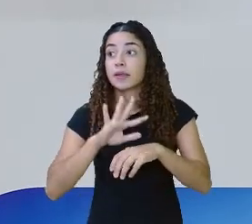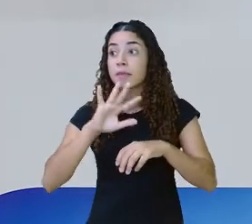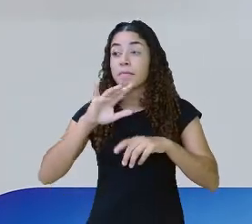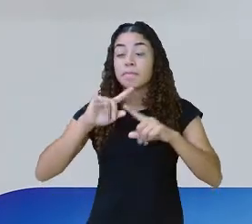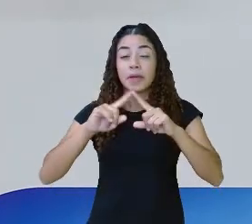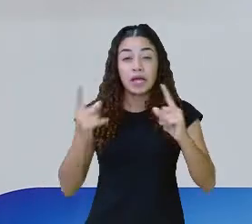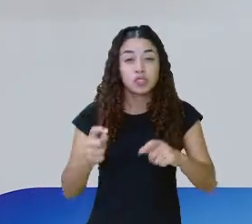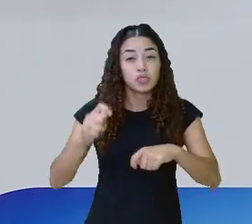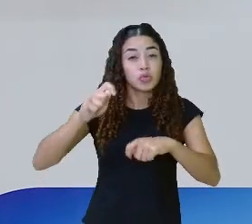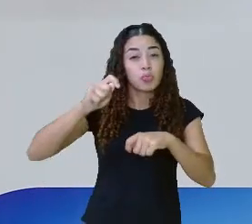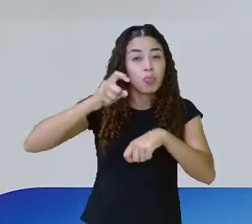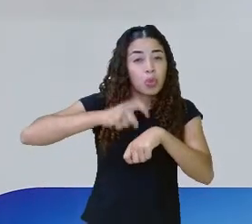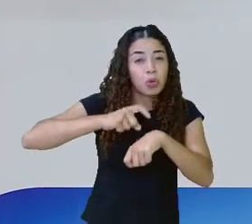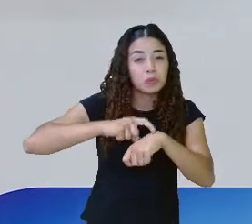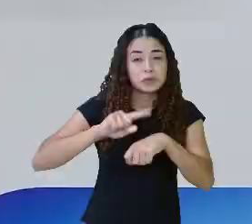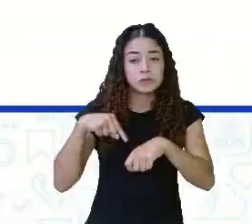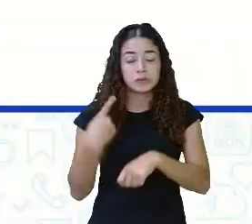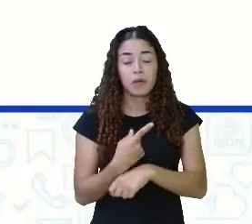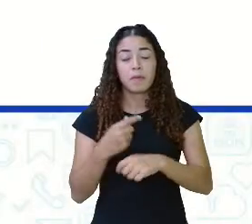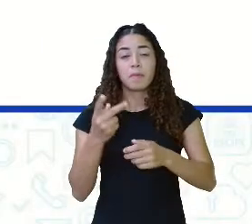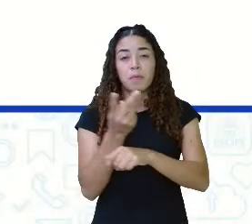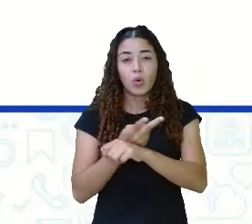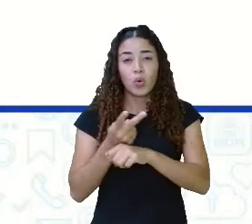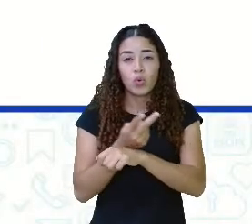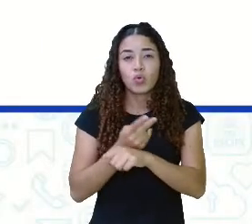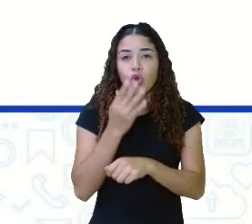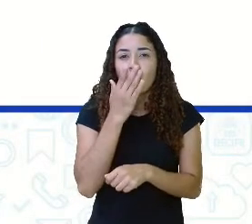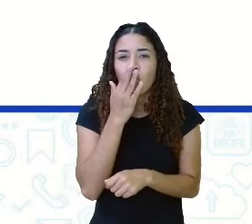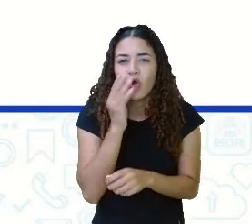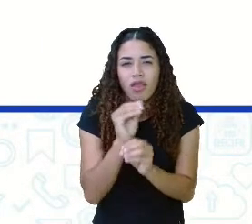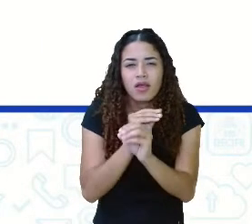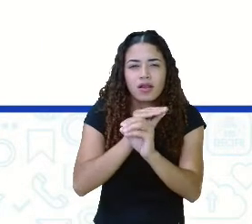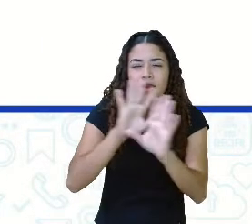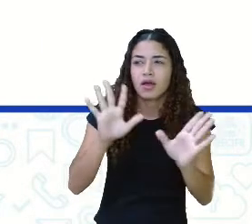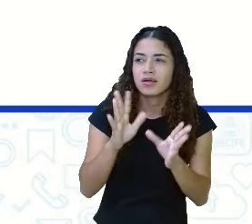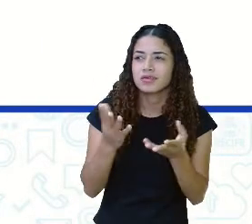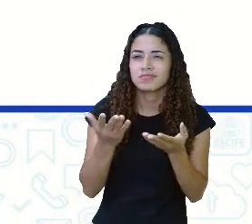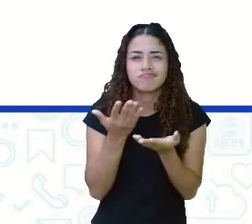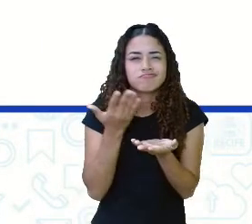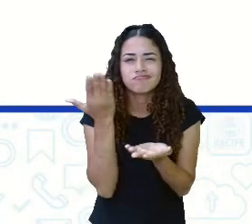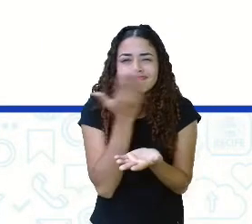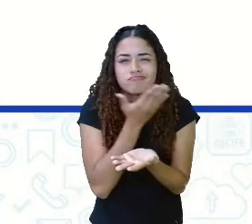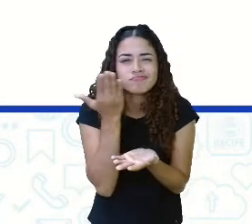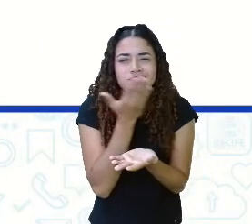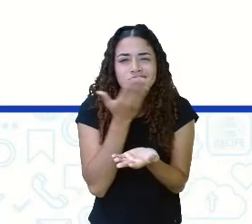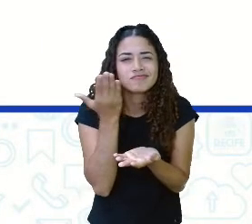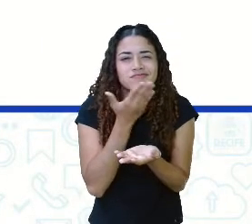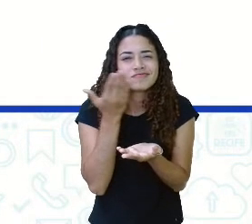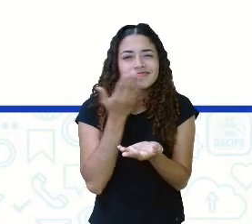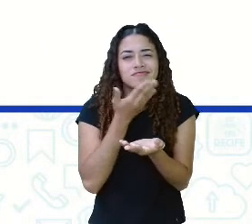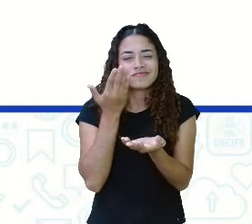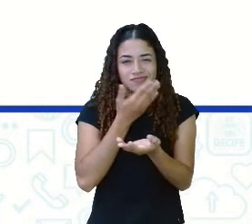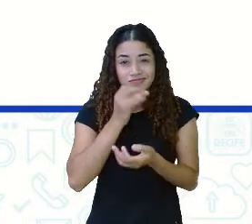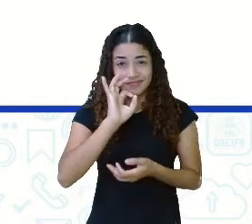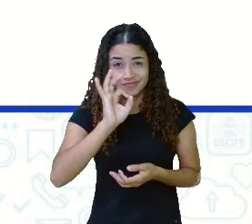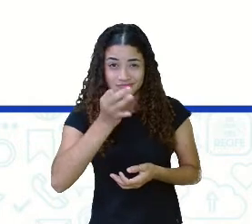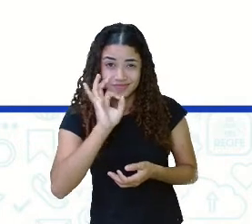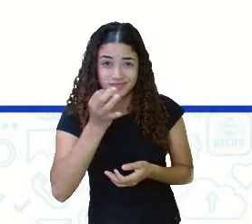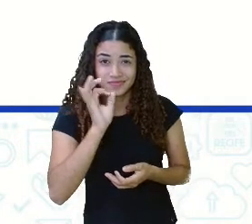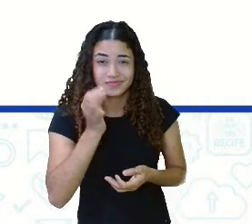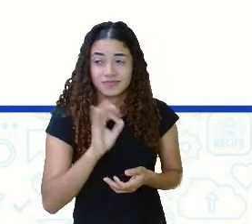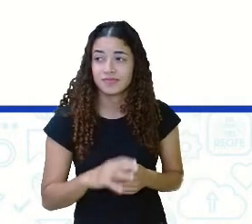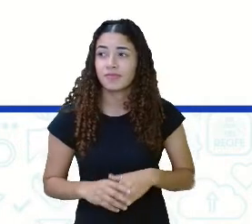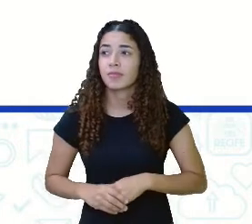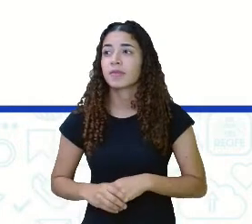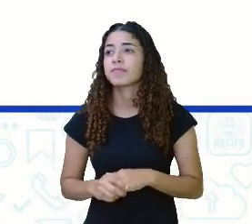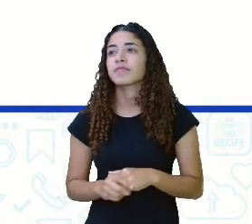procurar aqui nesse caule a mariposa mais clarinha, ela está meio camuflada. Não é isso?